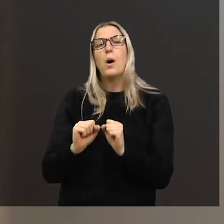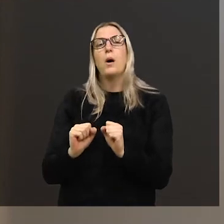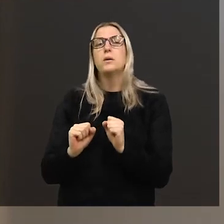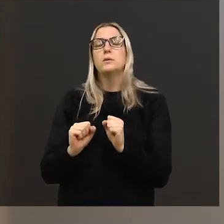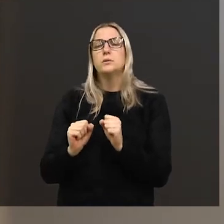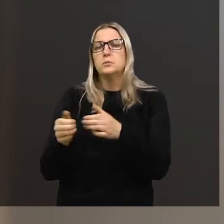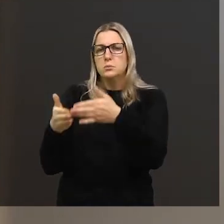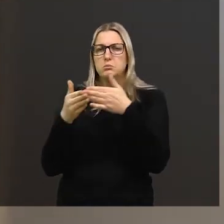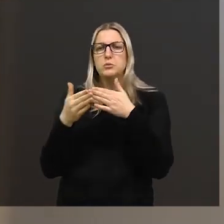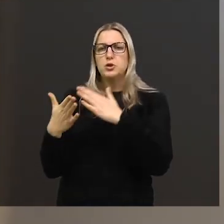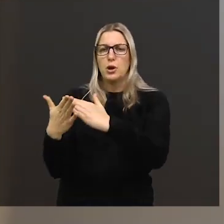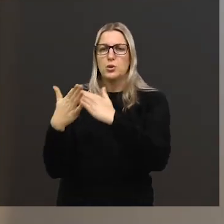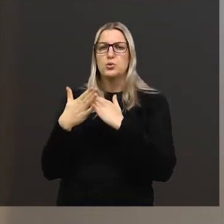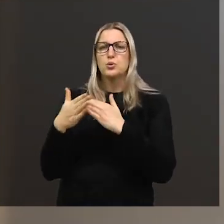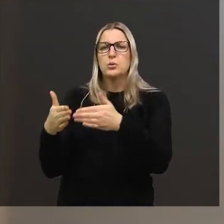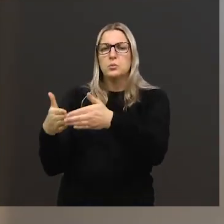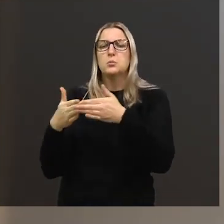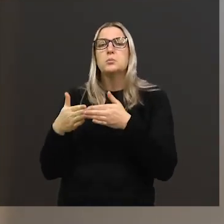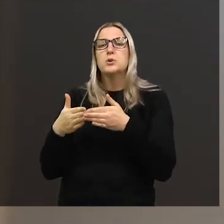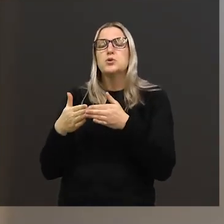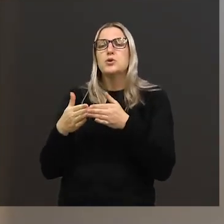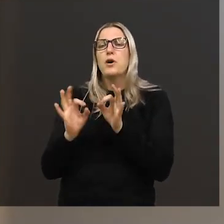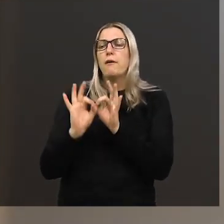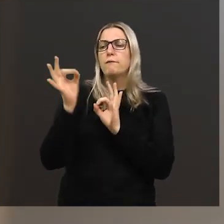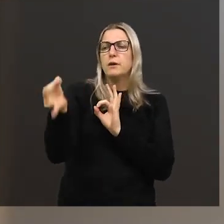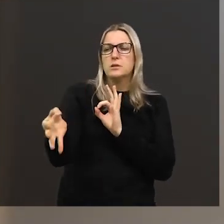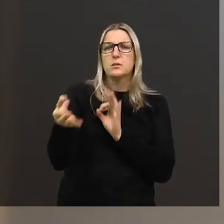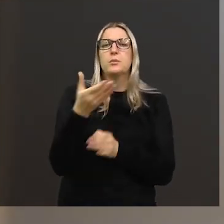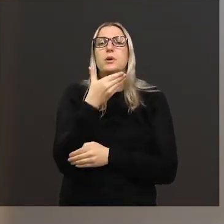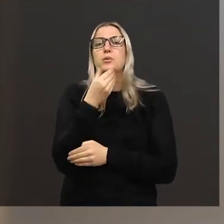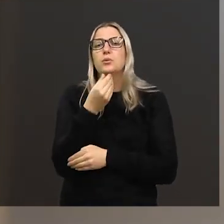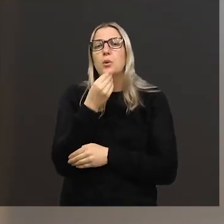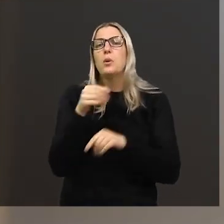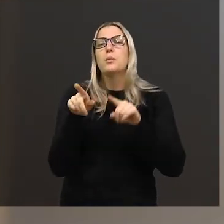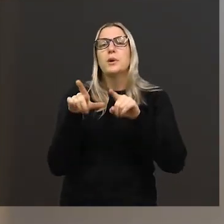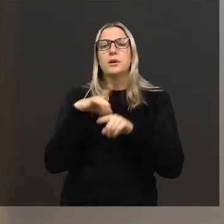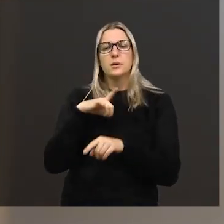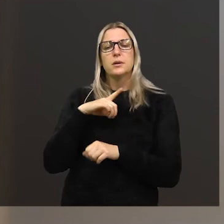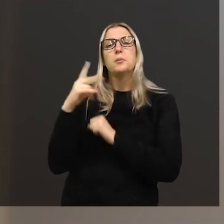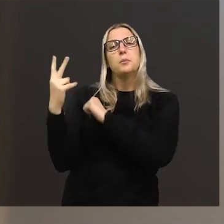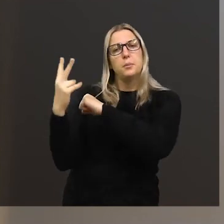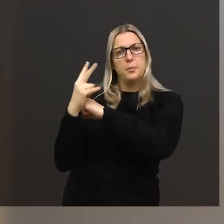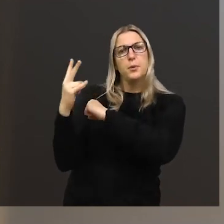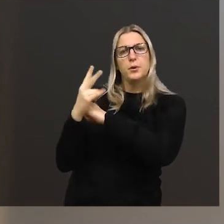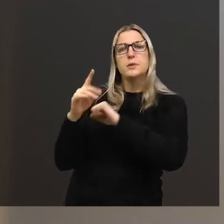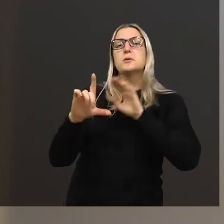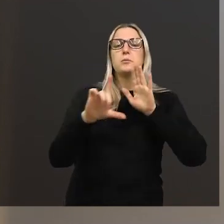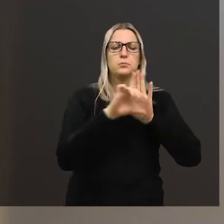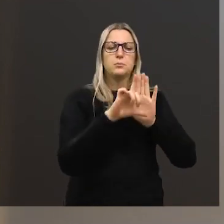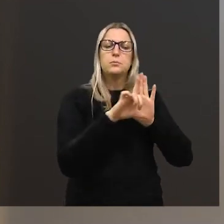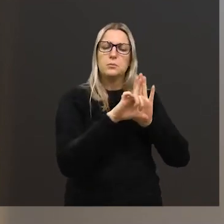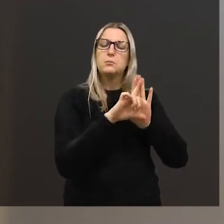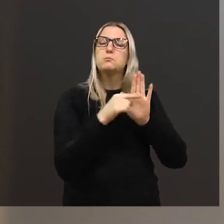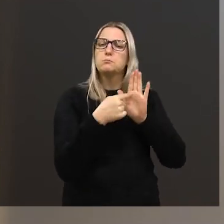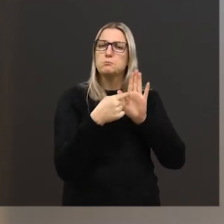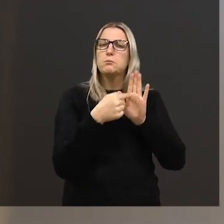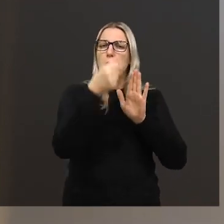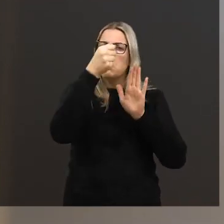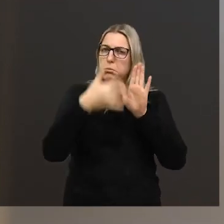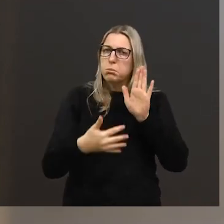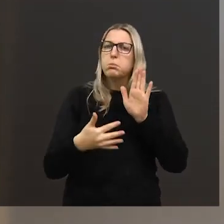dessas formas, a mulher vai ter a possibilidade de pedir ajuda, pedir a medida protetiva e receber a proteção,